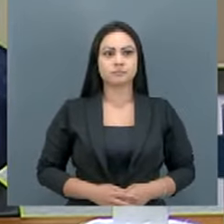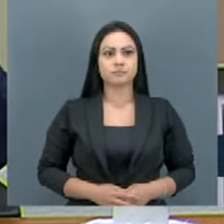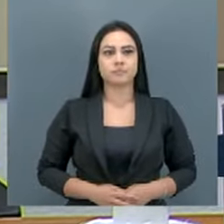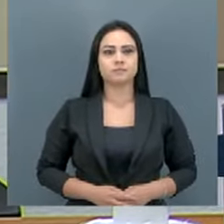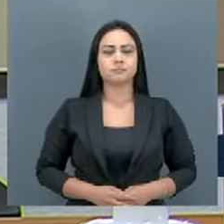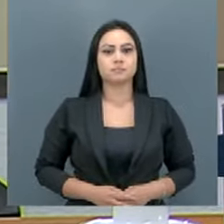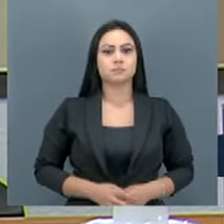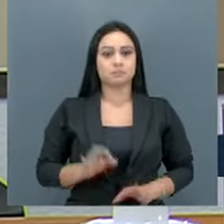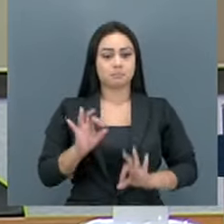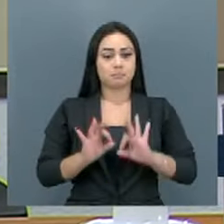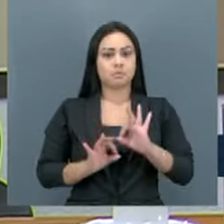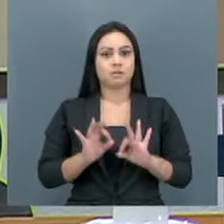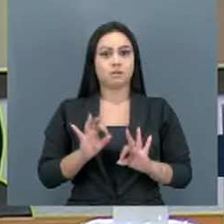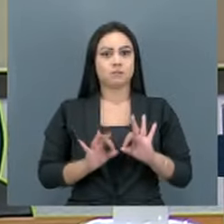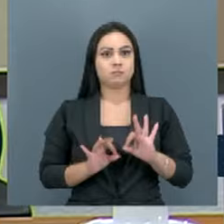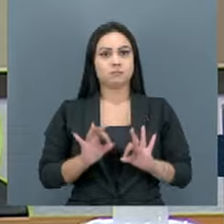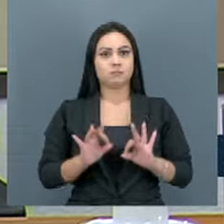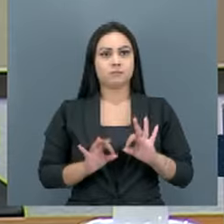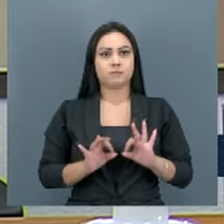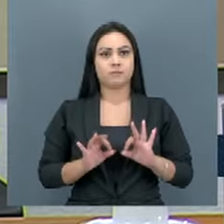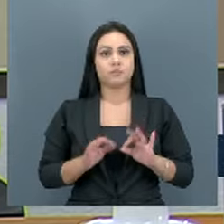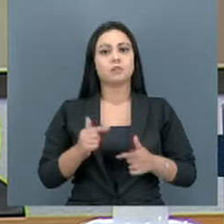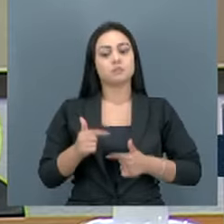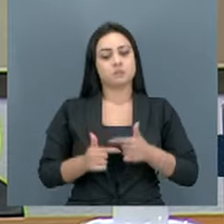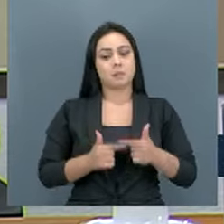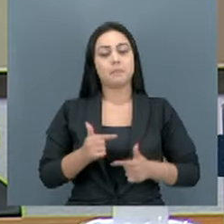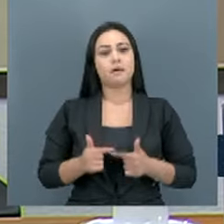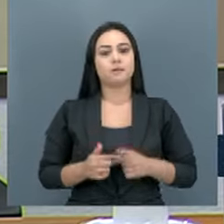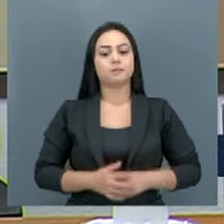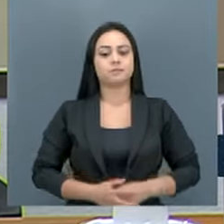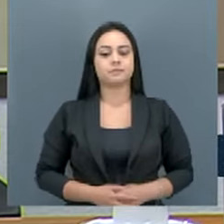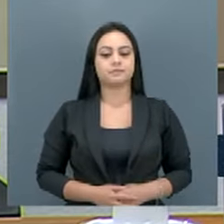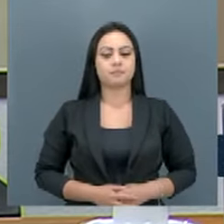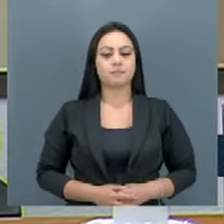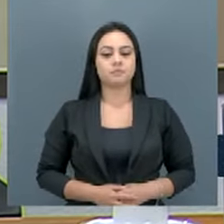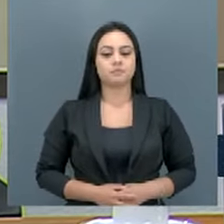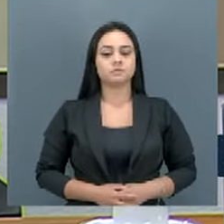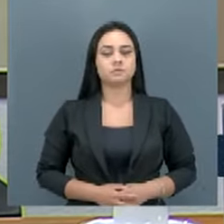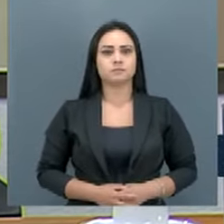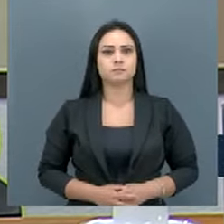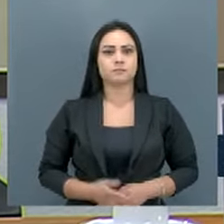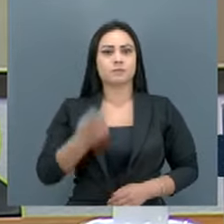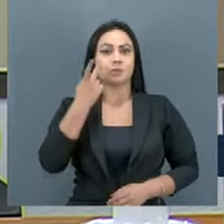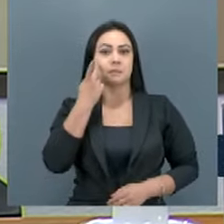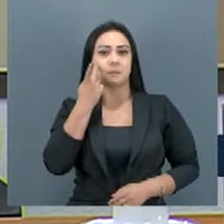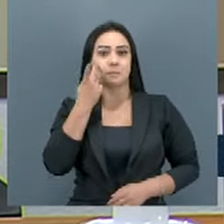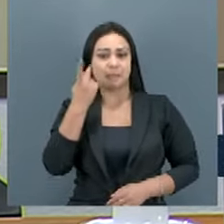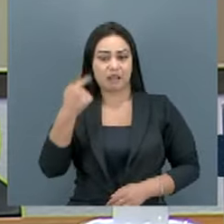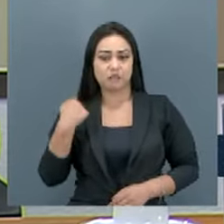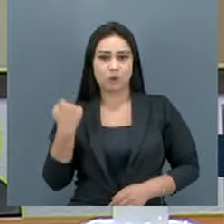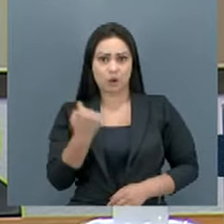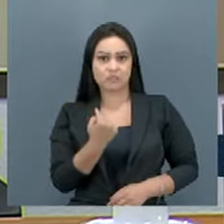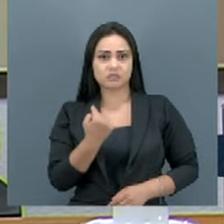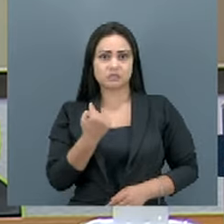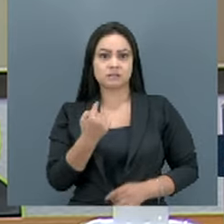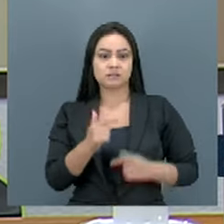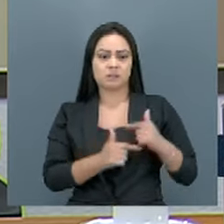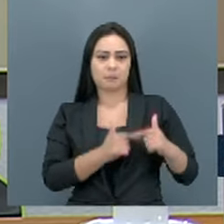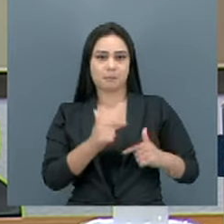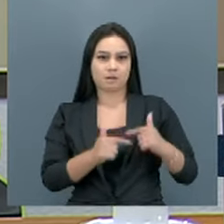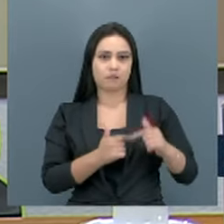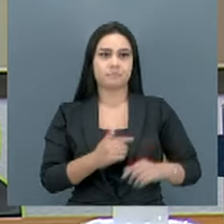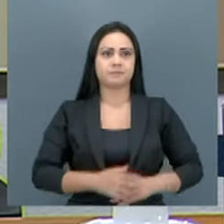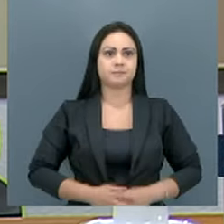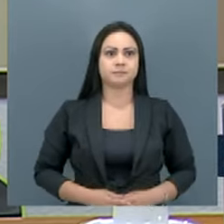com o plano de trabalho, para a gente trabalhar